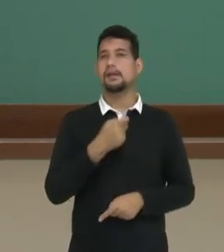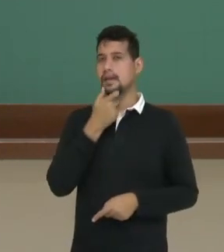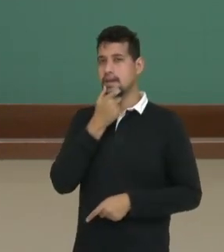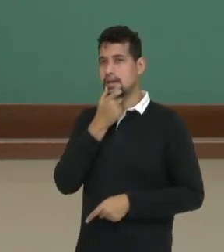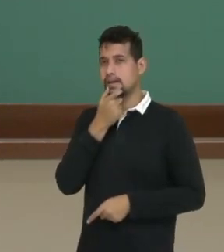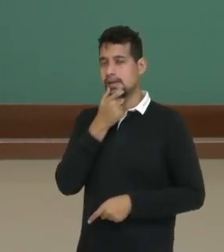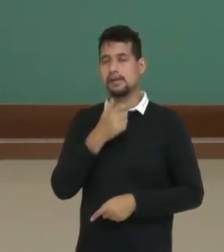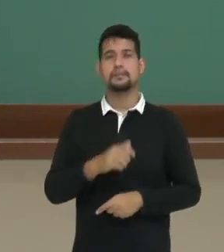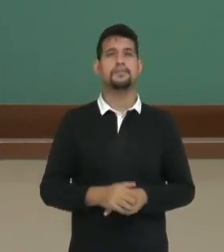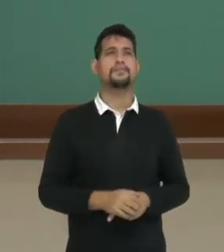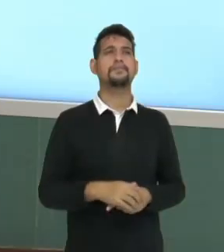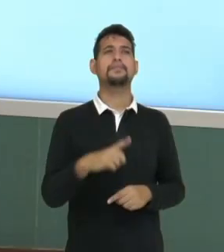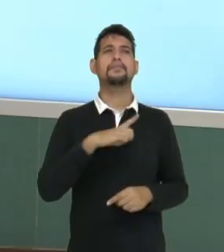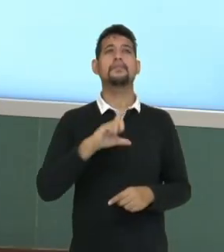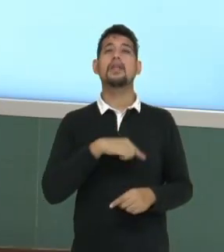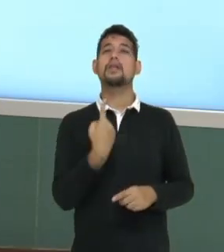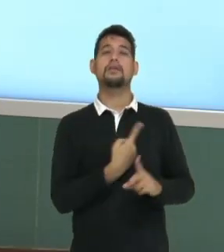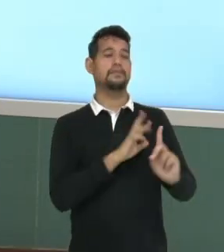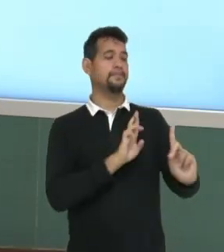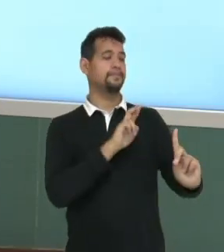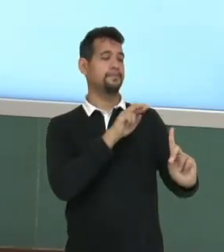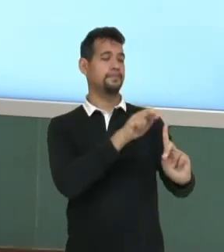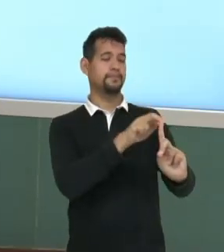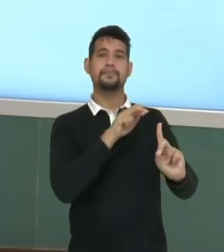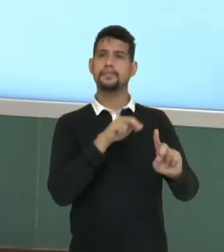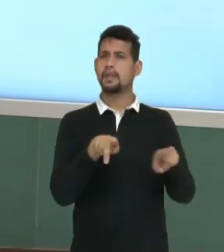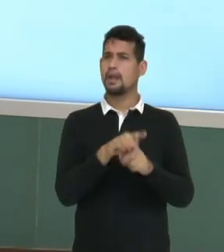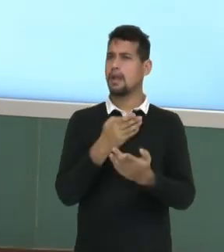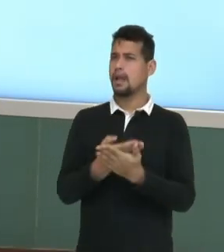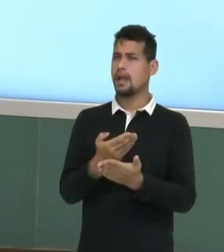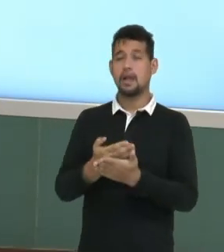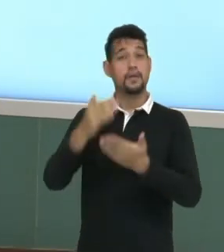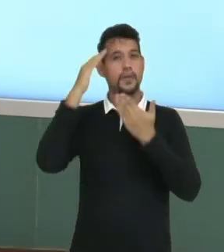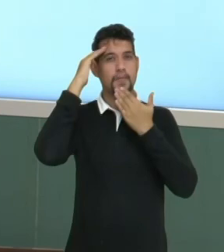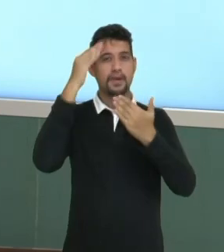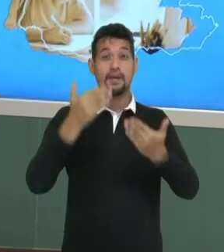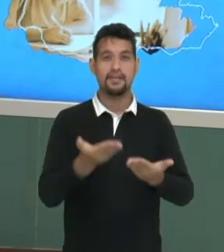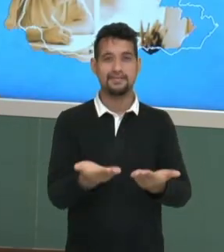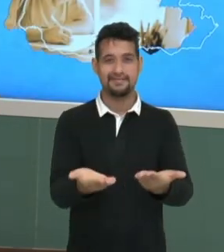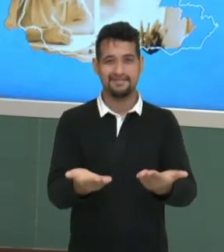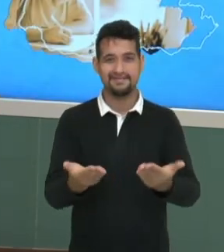Inglaterra. Aqui estão as nossas referências de aula e eu agradeço a sua